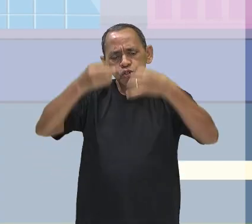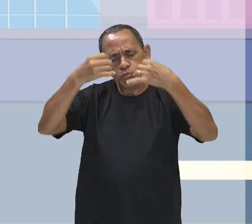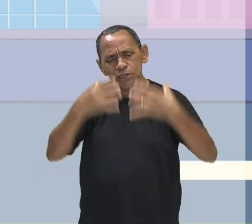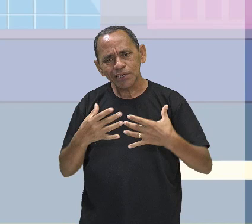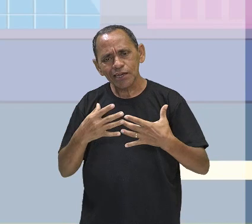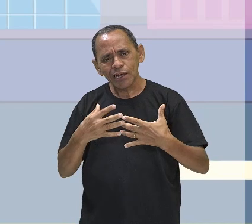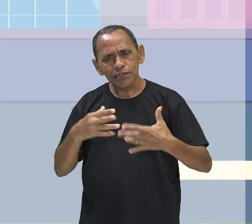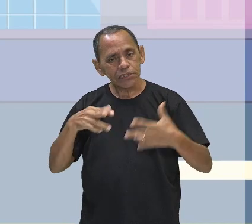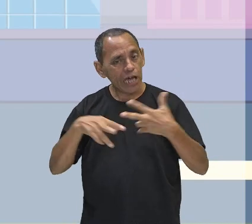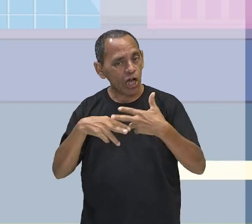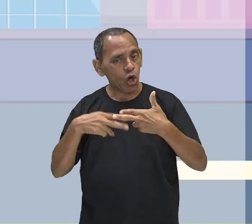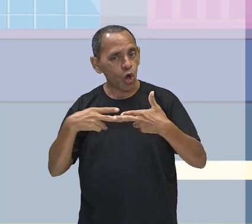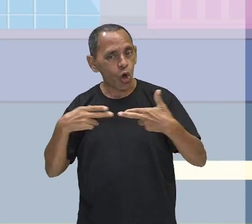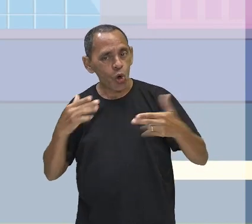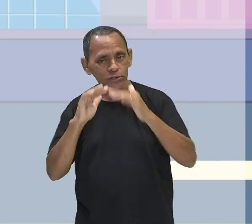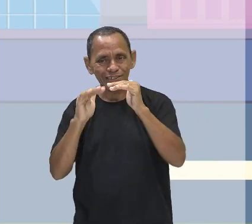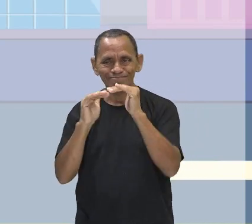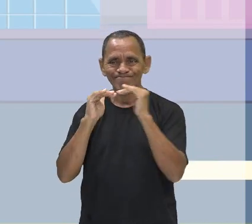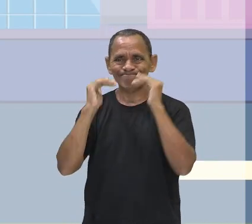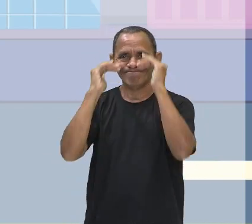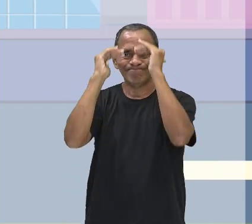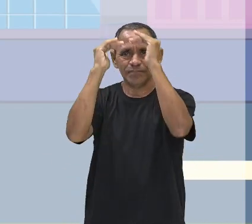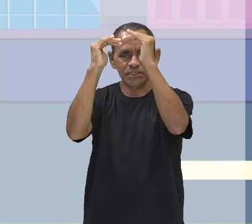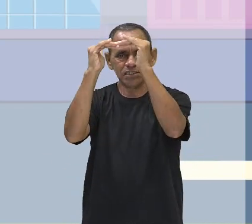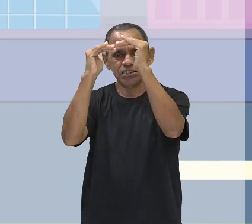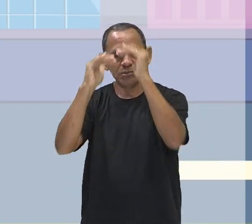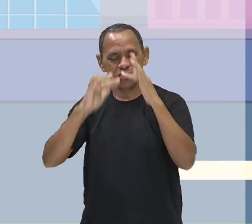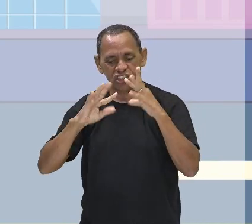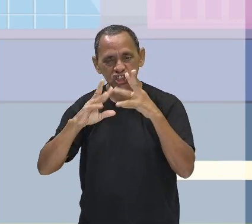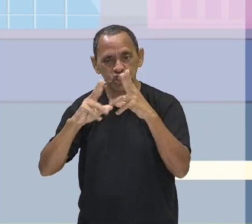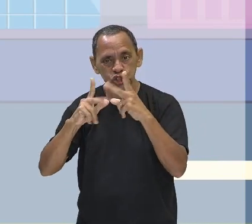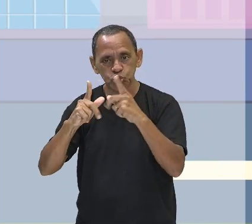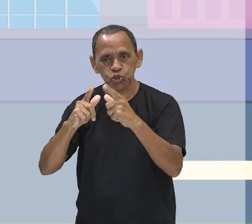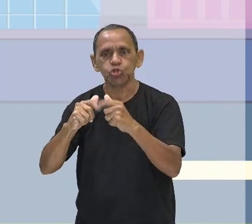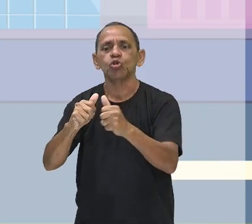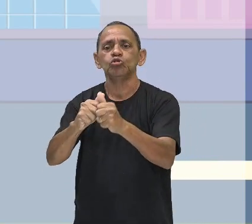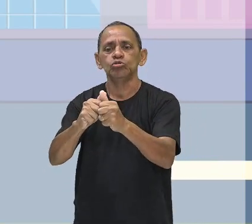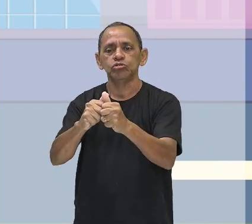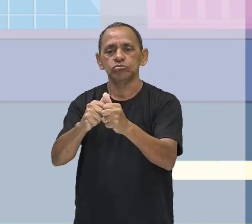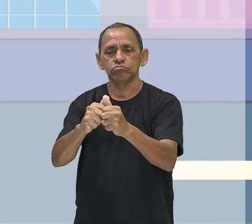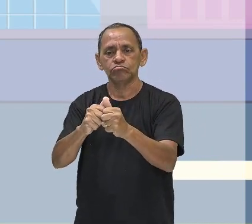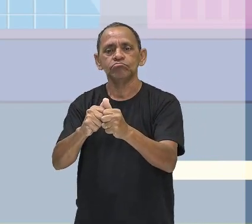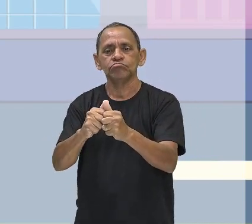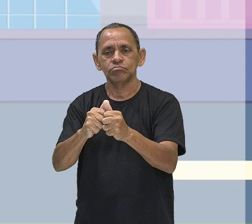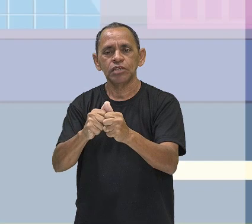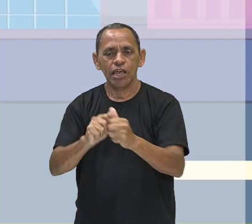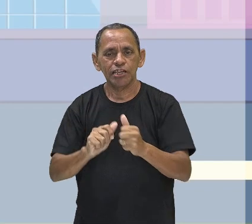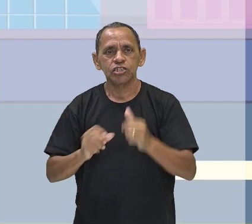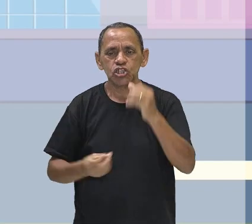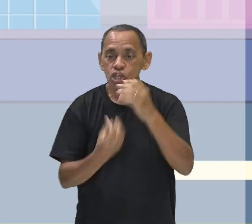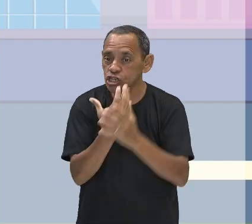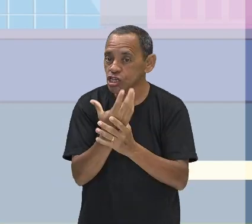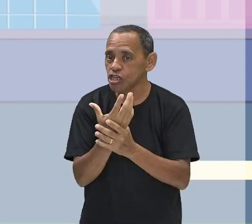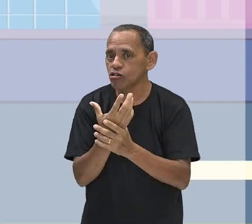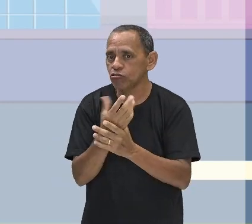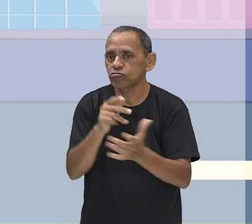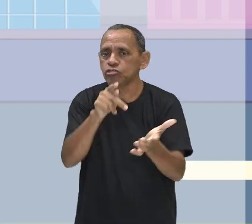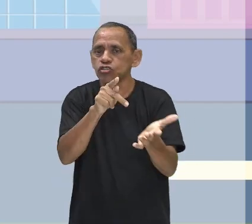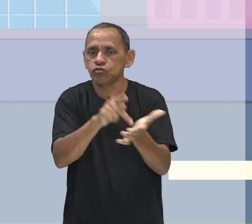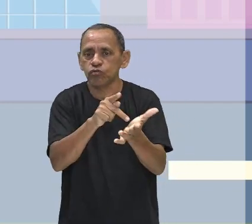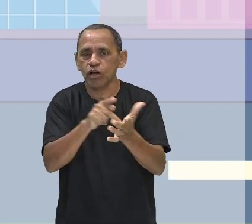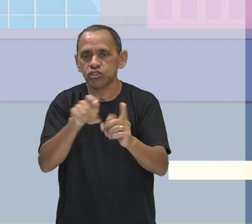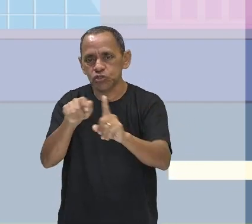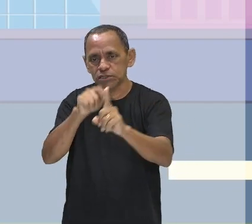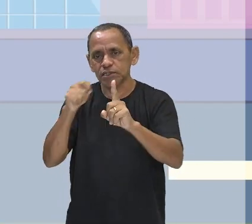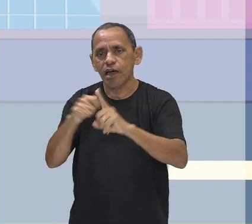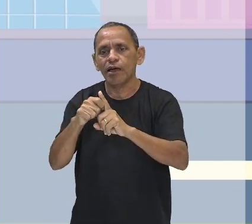está acima de todos nós geram os fatos sociais. Nós acabamos de falar aqui e vamos dizer